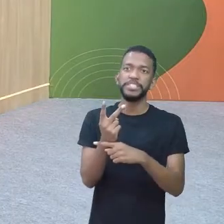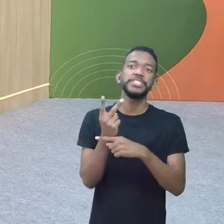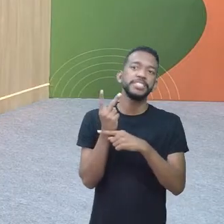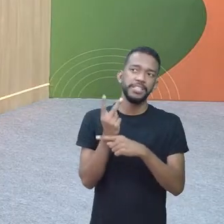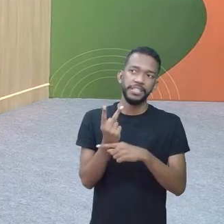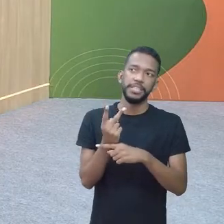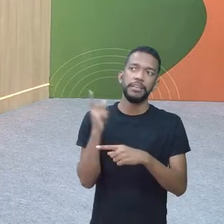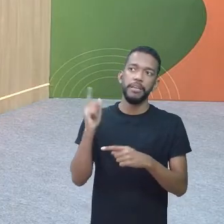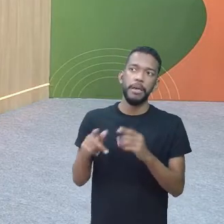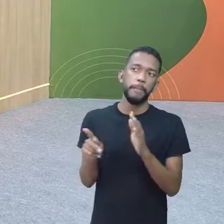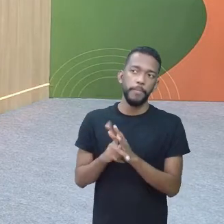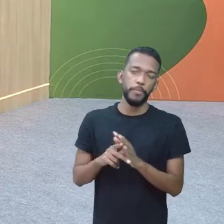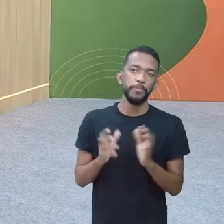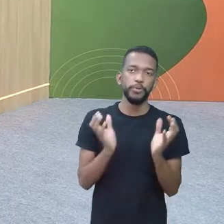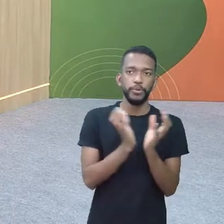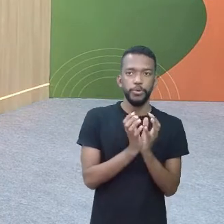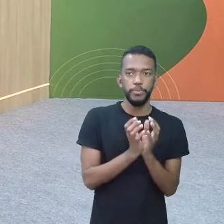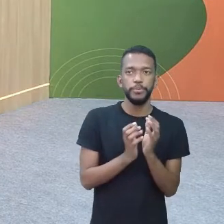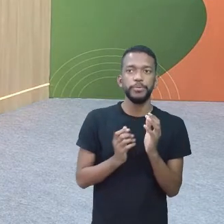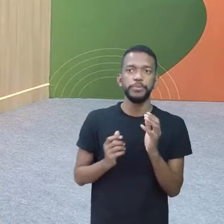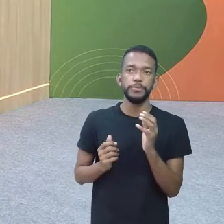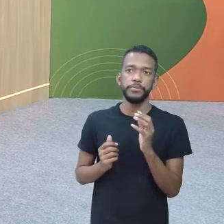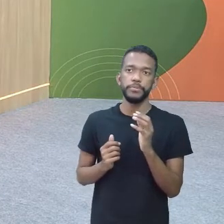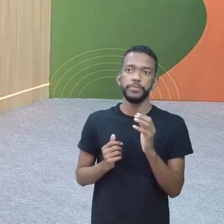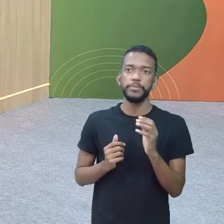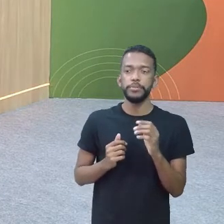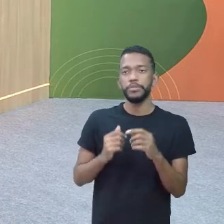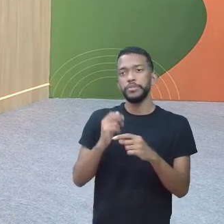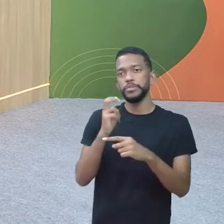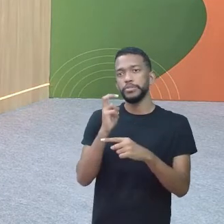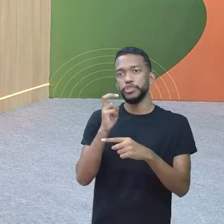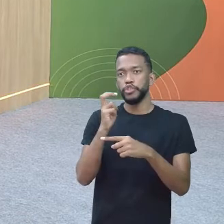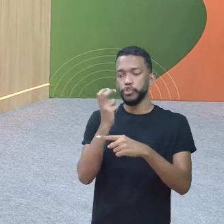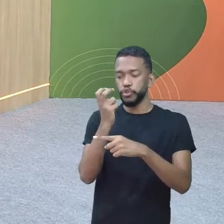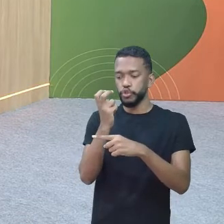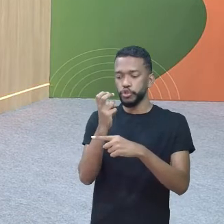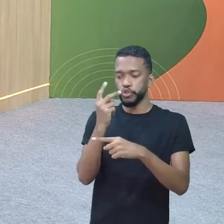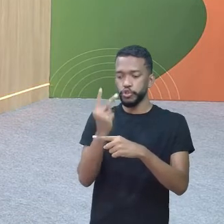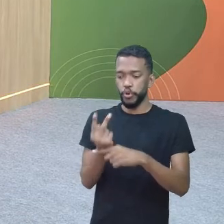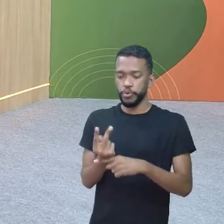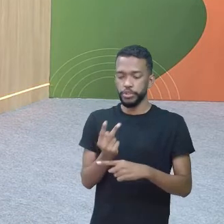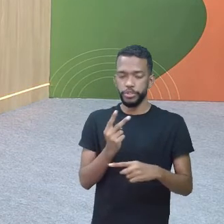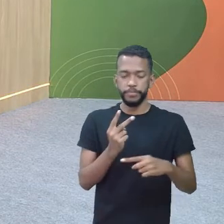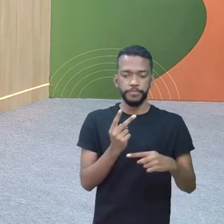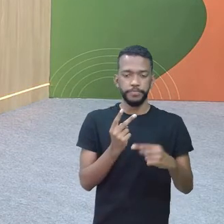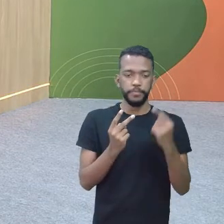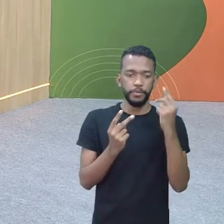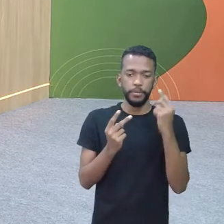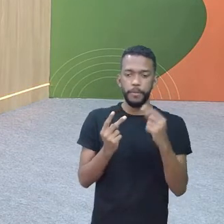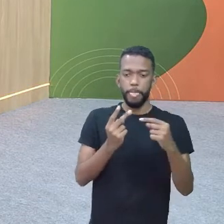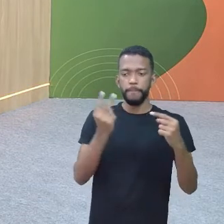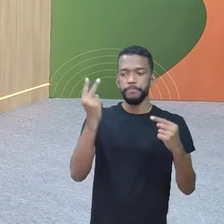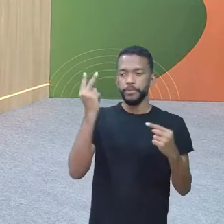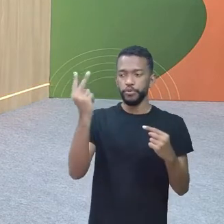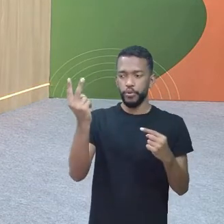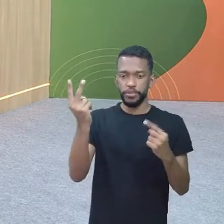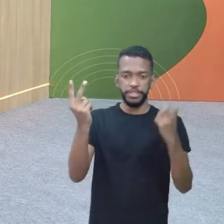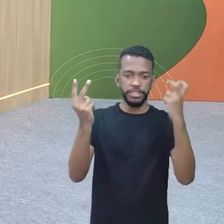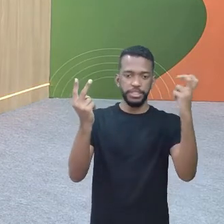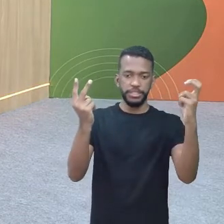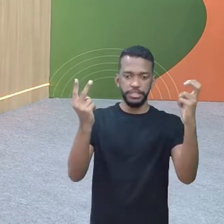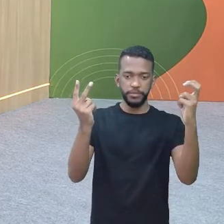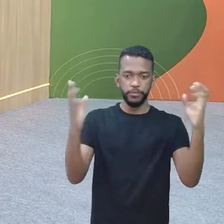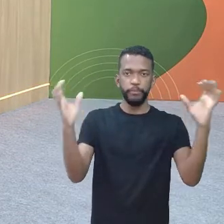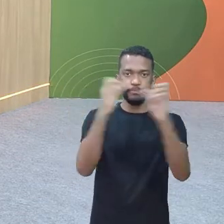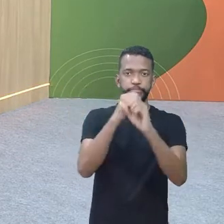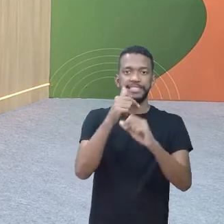partes são de maçã verde, né? 2 mais 5 vai dar 7. E aí a gente compõe o grupo completo das balinhas, tá